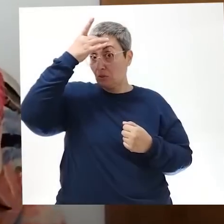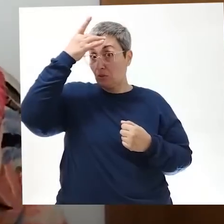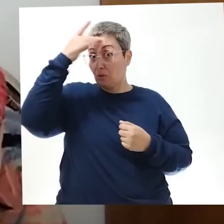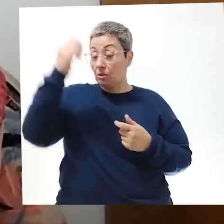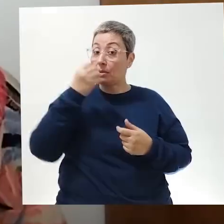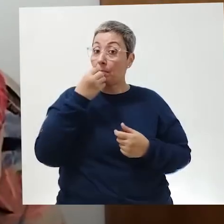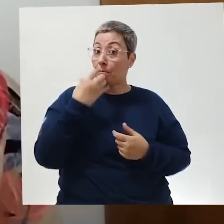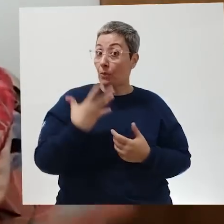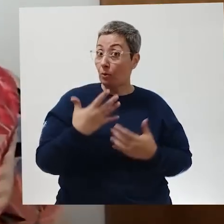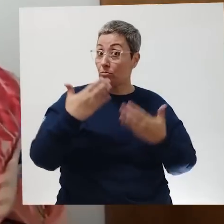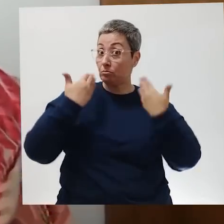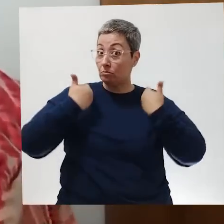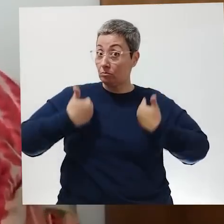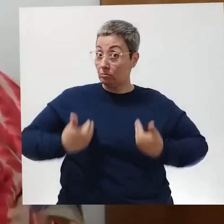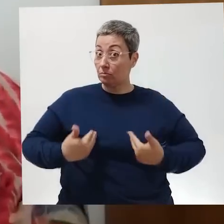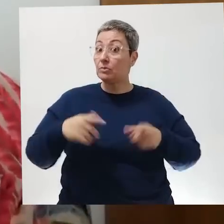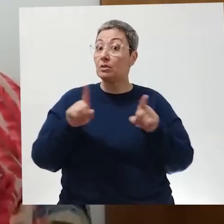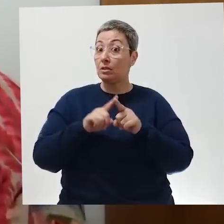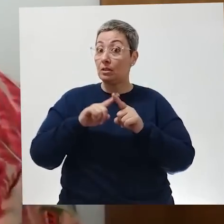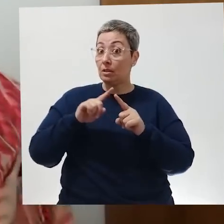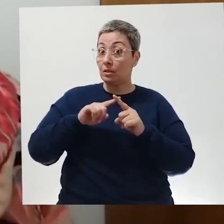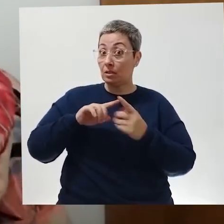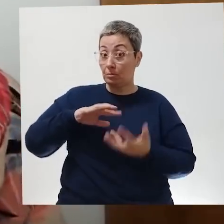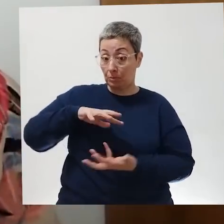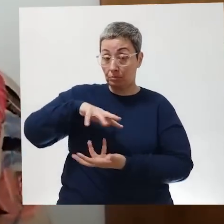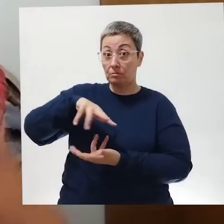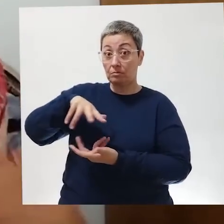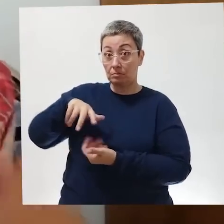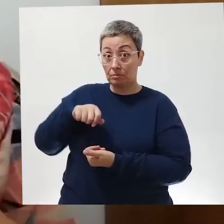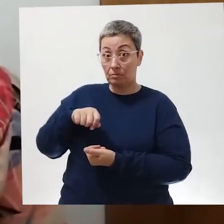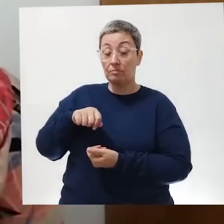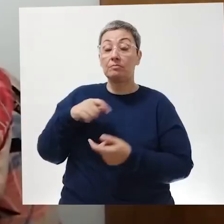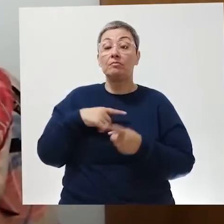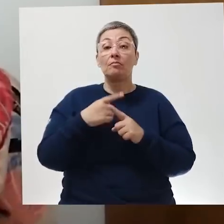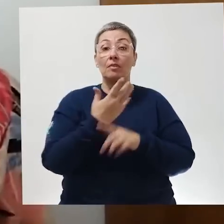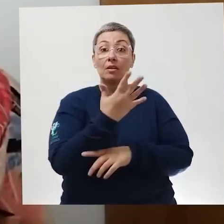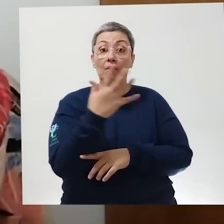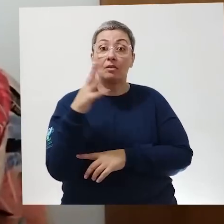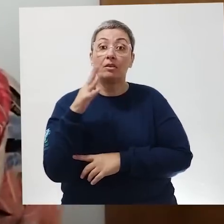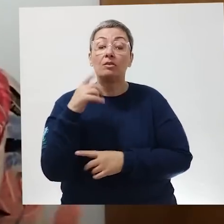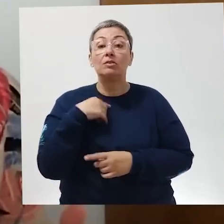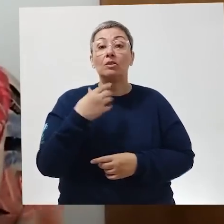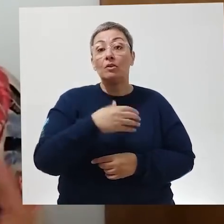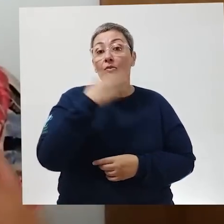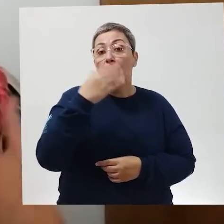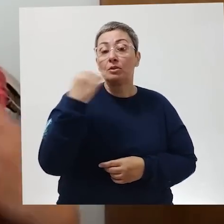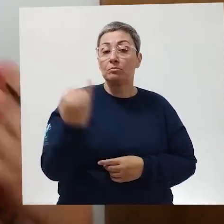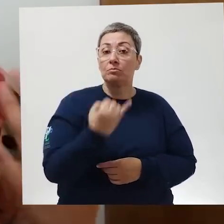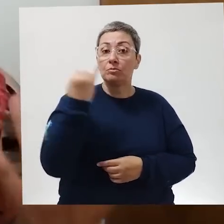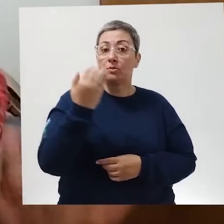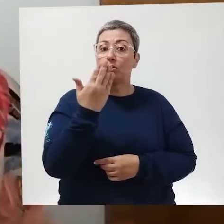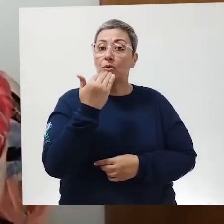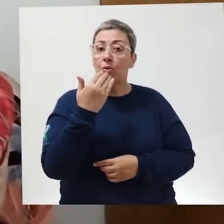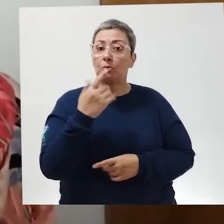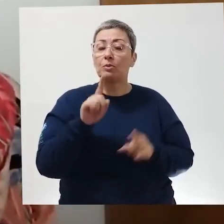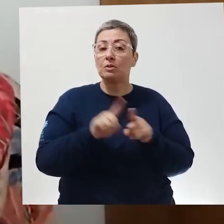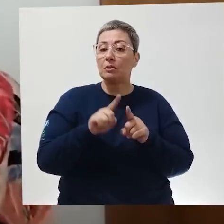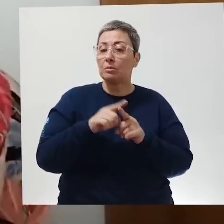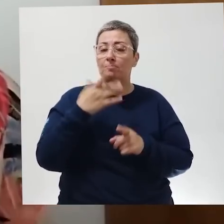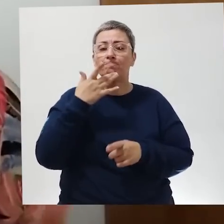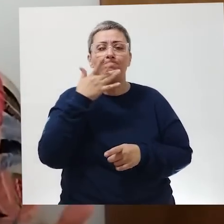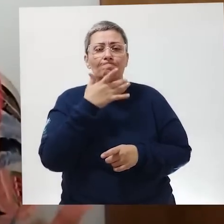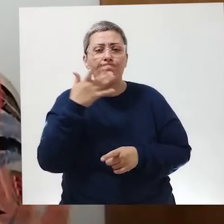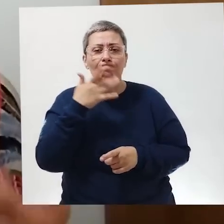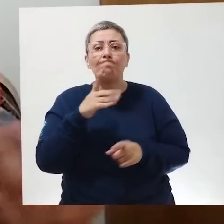bem para o nosso corpo e para o meio ambiente. As frutas são importantes para a nossa alimentação porque, além de serem muito